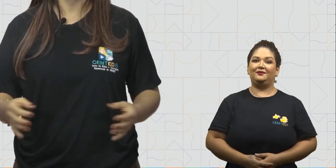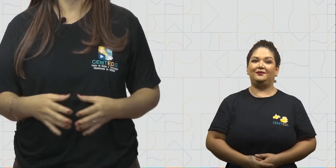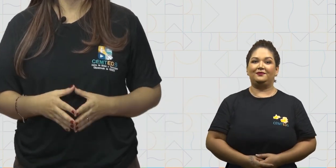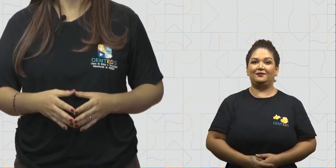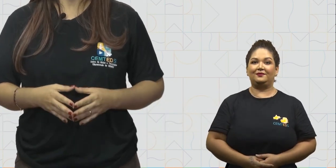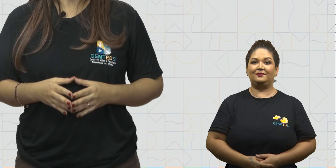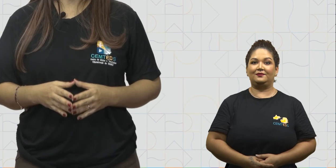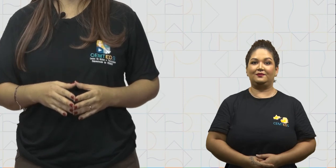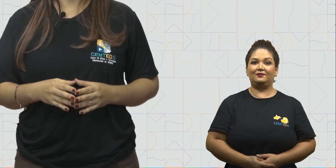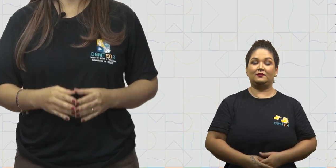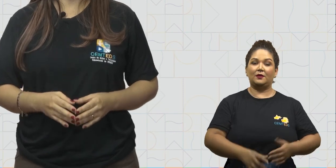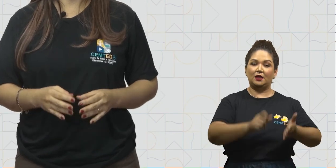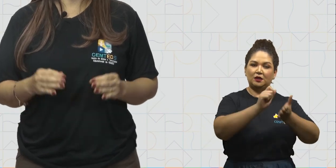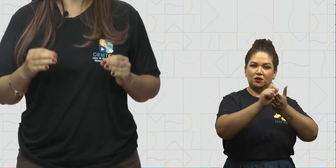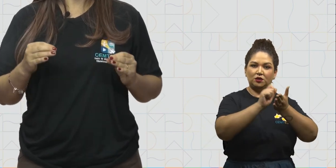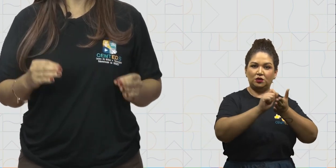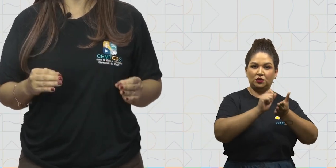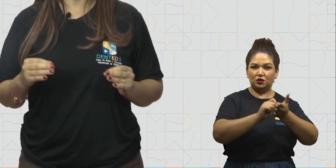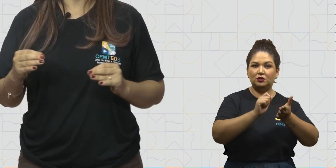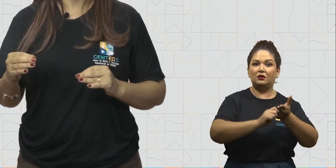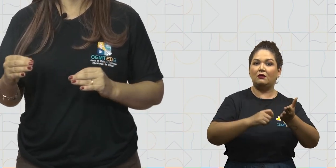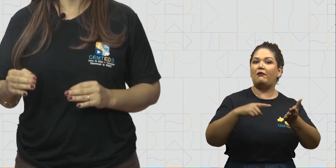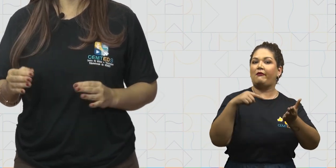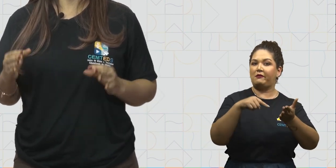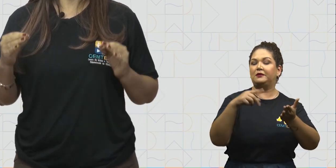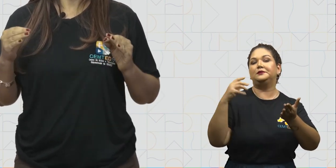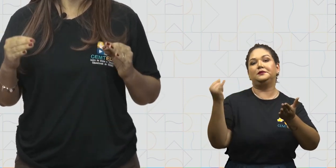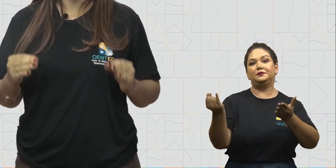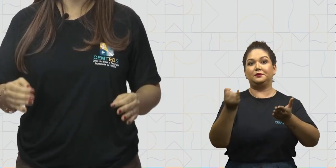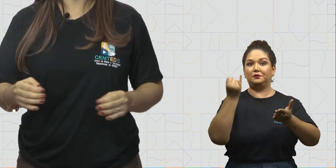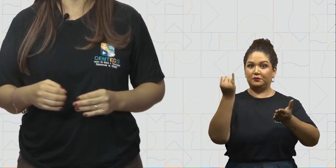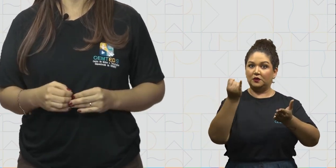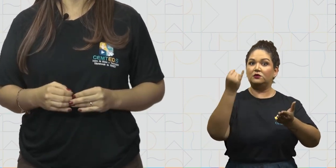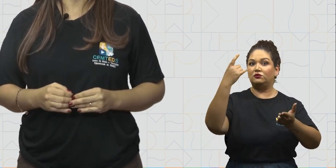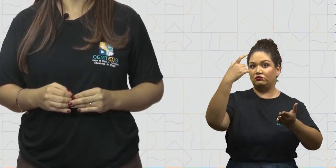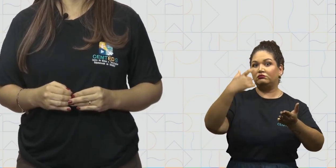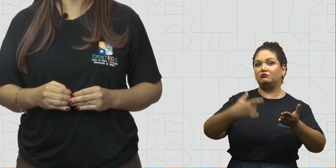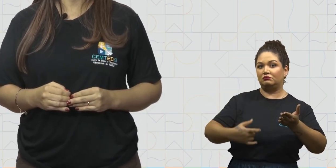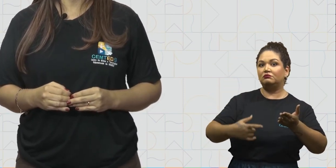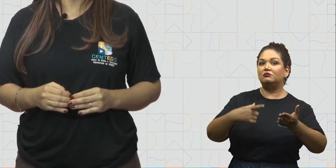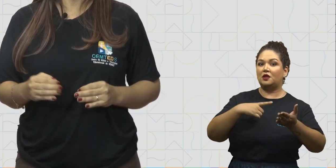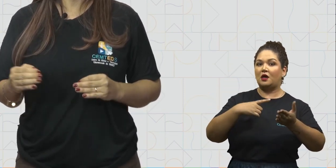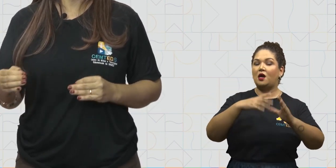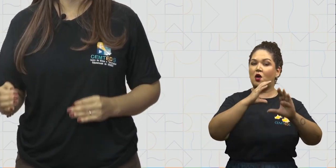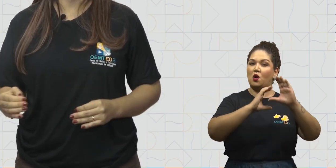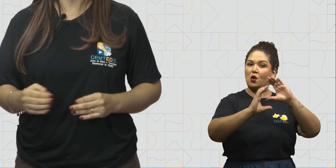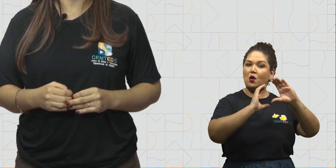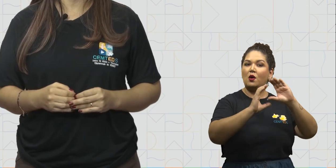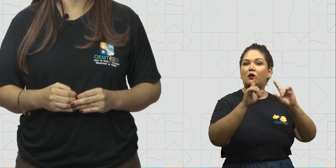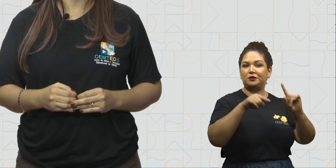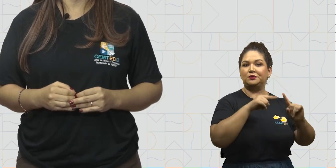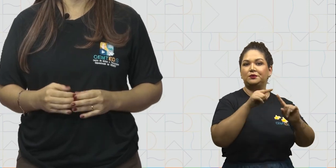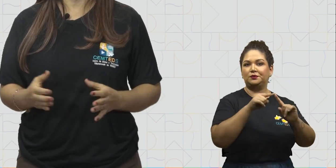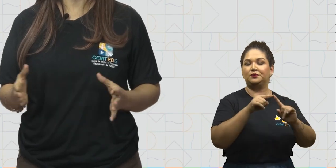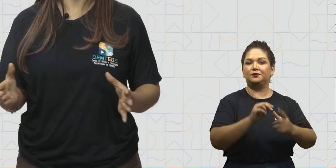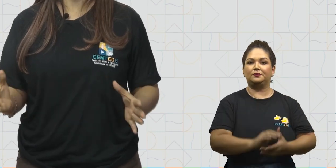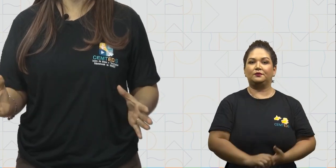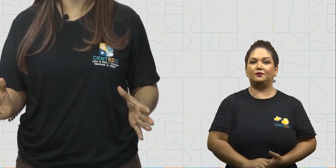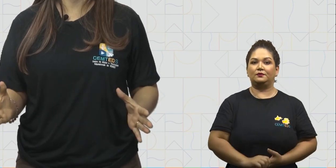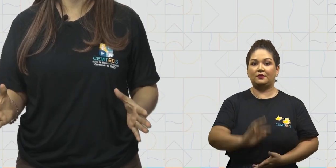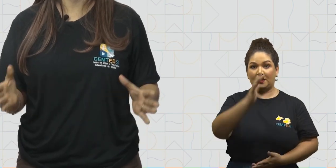aprender. A escrita é uma das ferramentas mais importantes que o ser humano possui para se